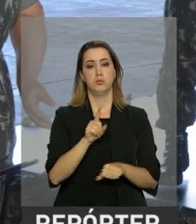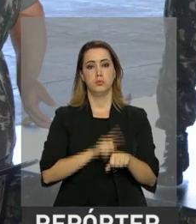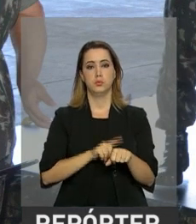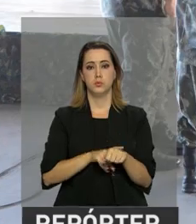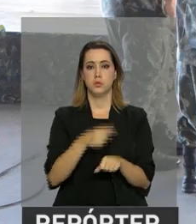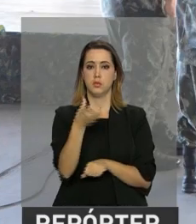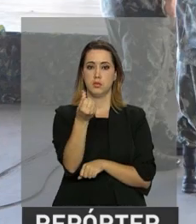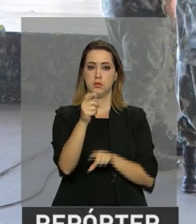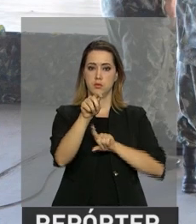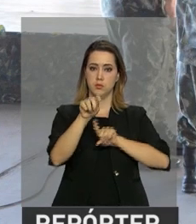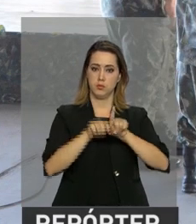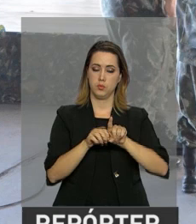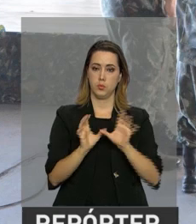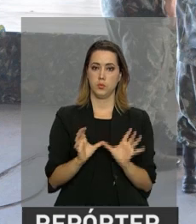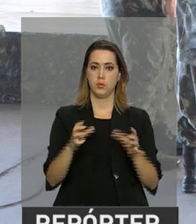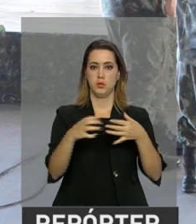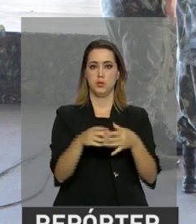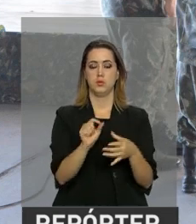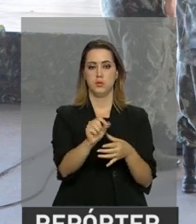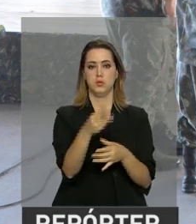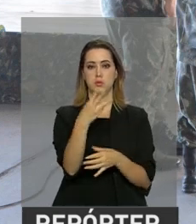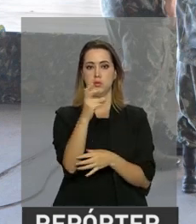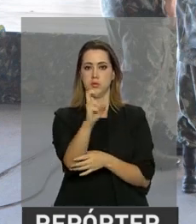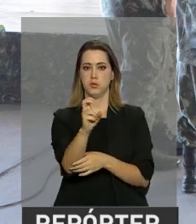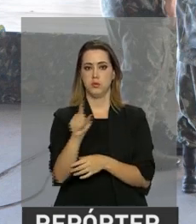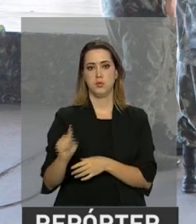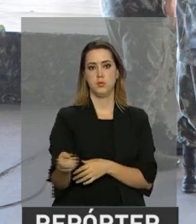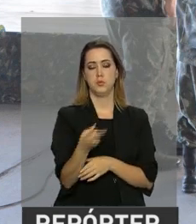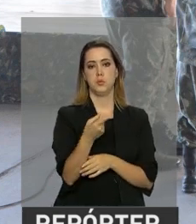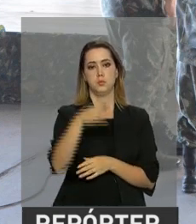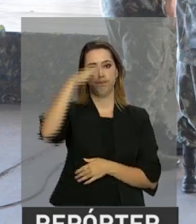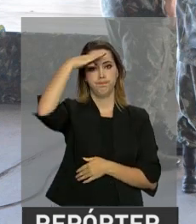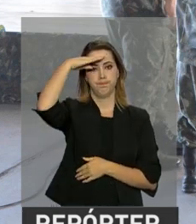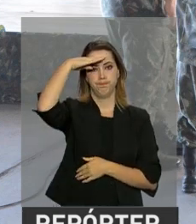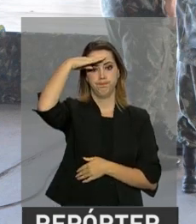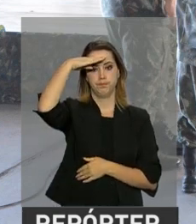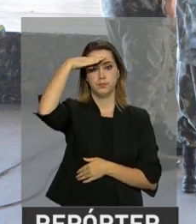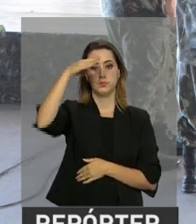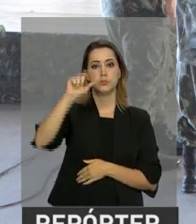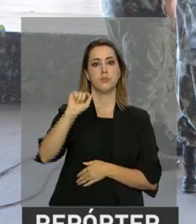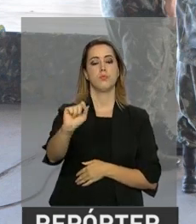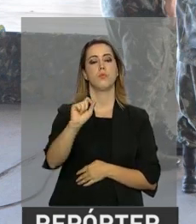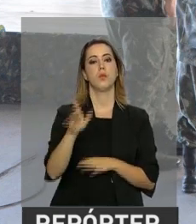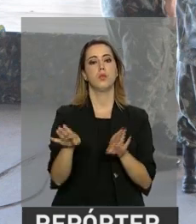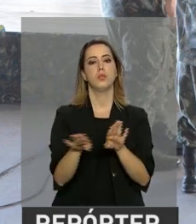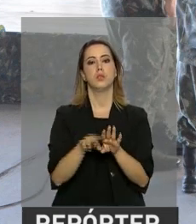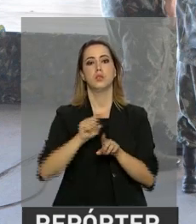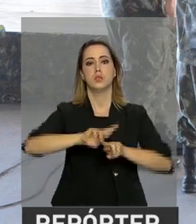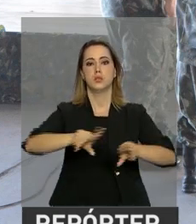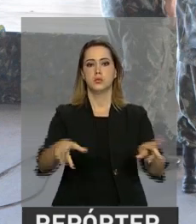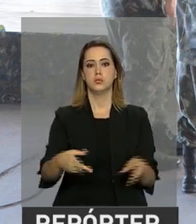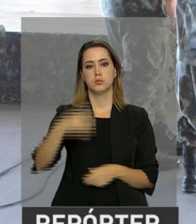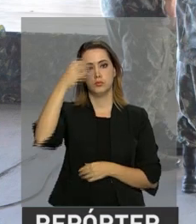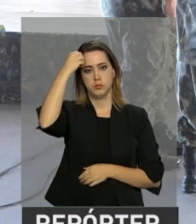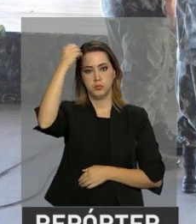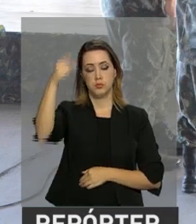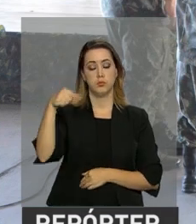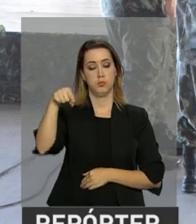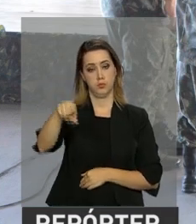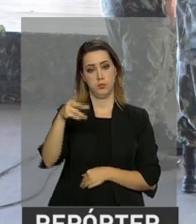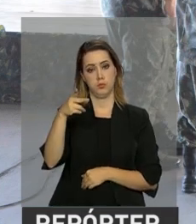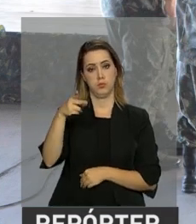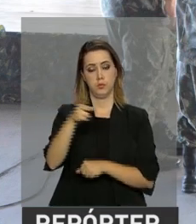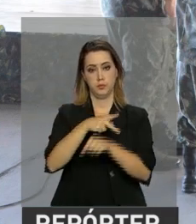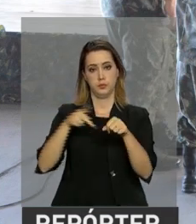de 6 meses. Com esse grupo, serão 35 mil militares no total das Forças Armadas deslocados para